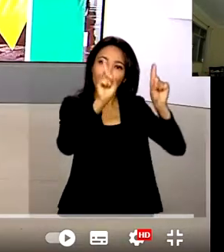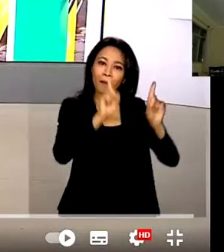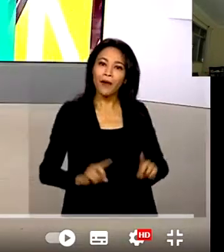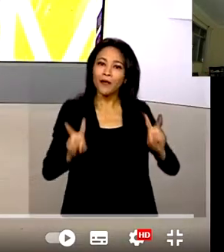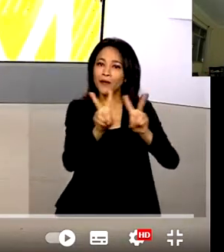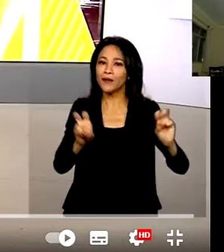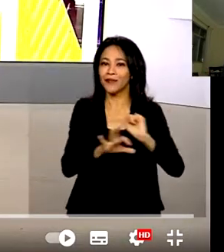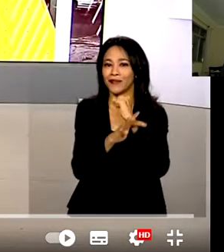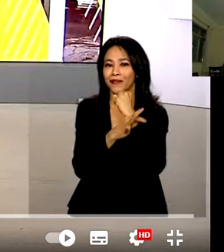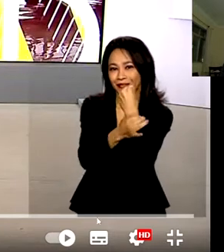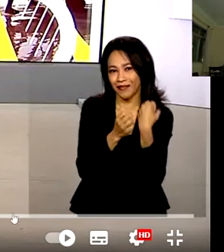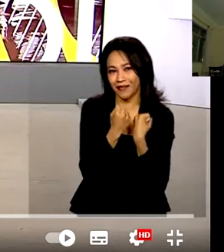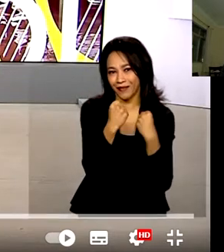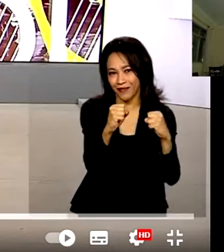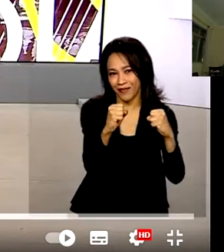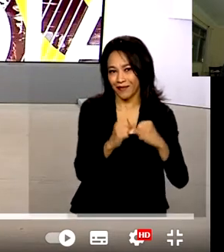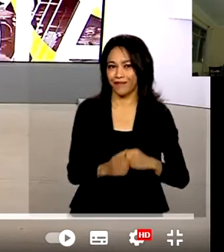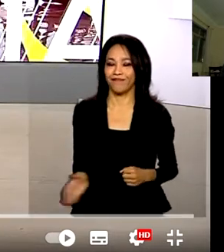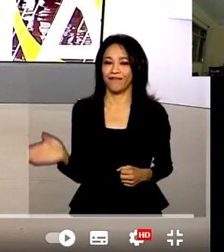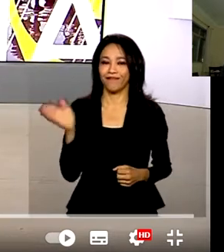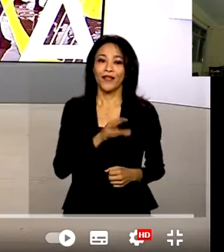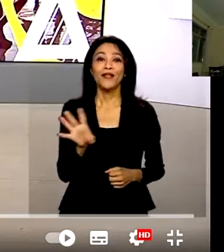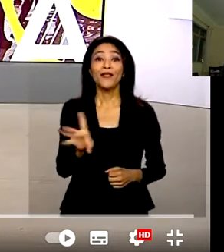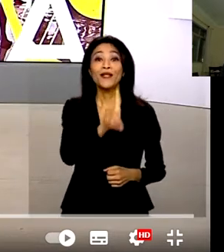do Turismo local